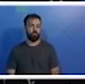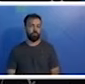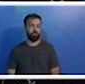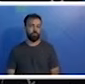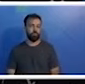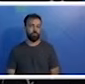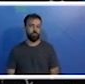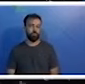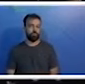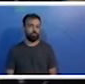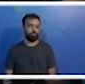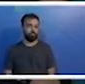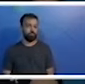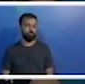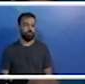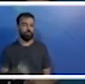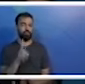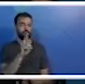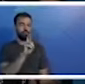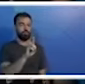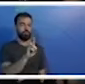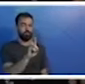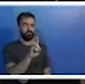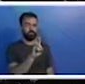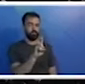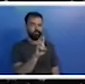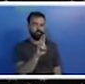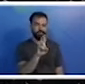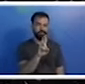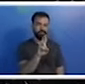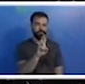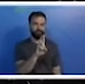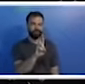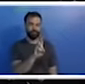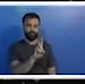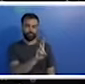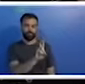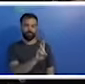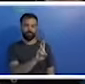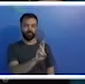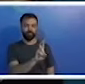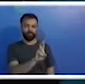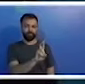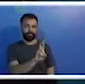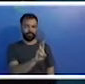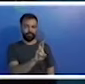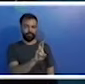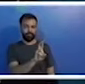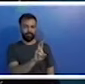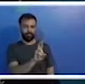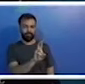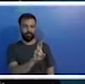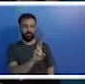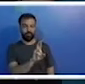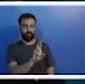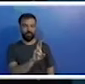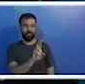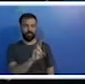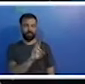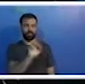não é uma garganta isso a letra e que rasta garganta mas para ficar